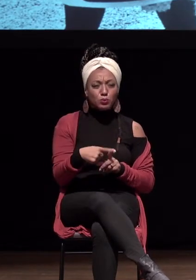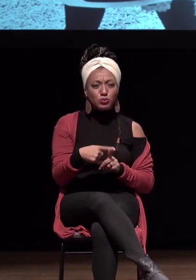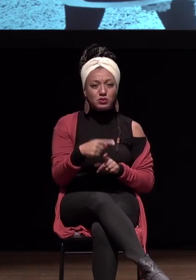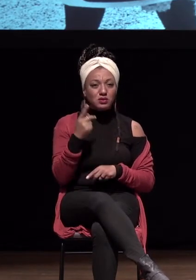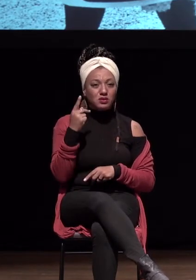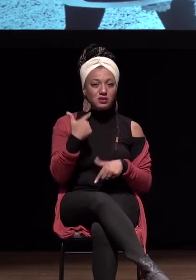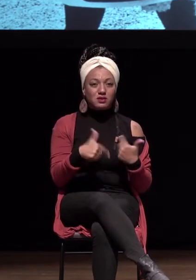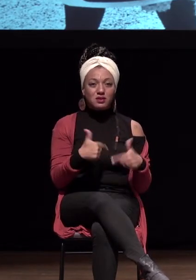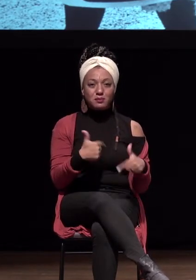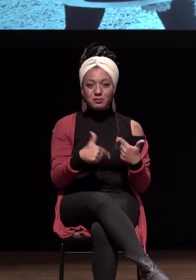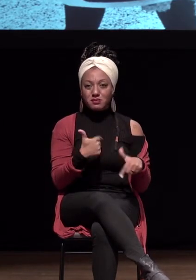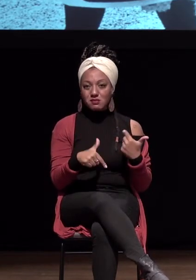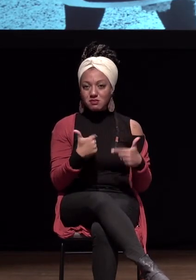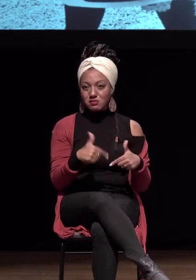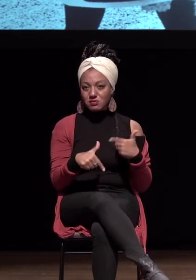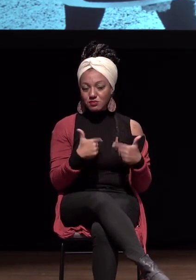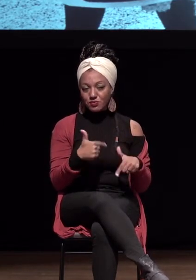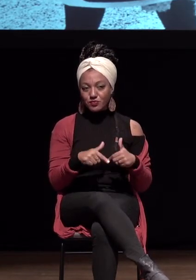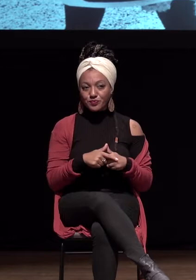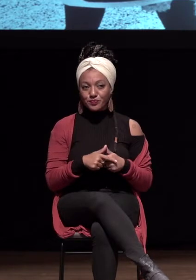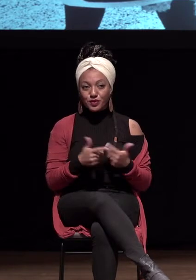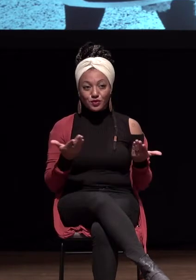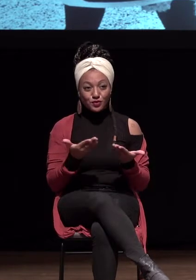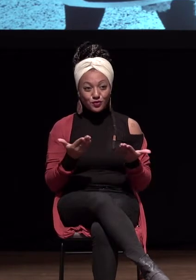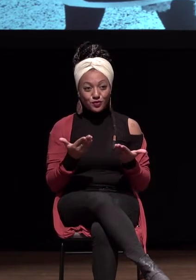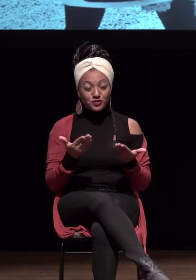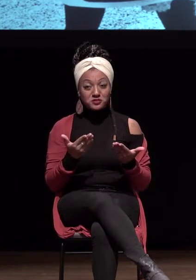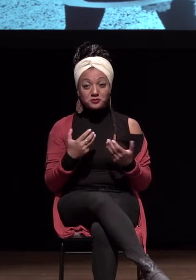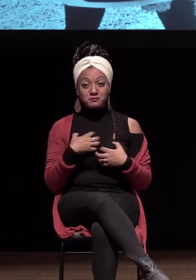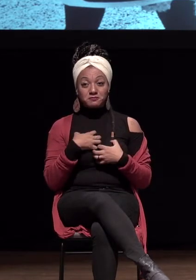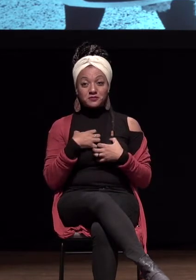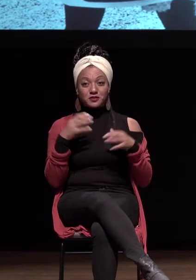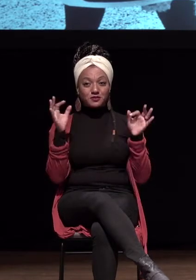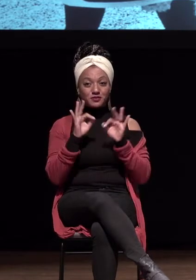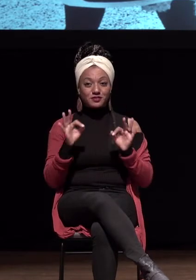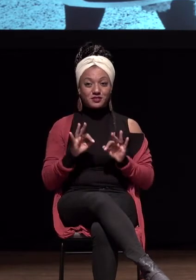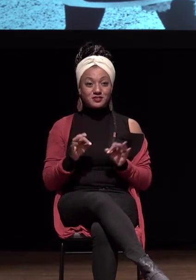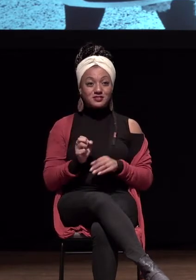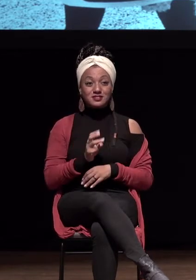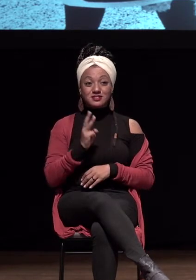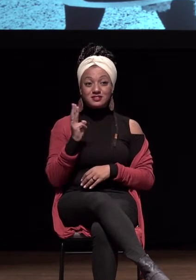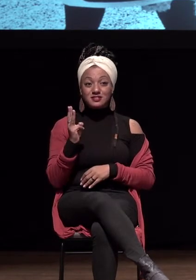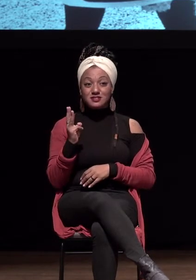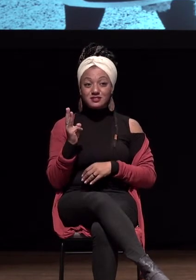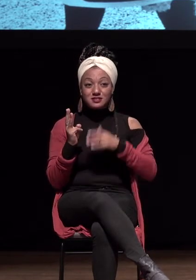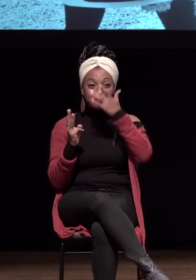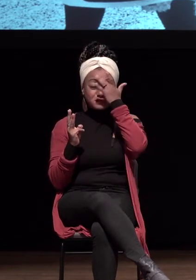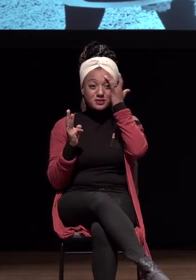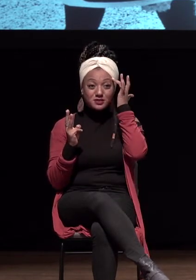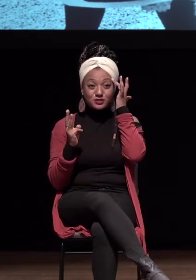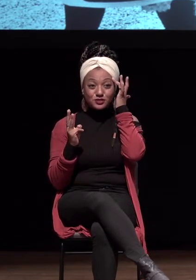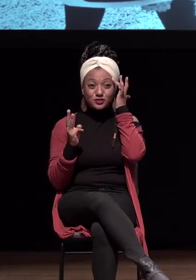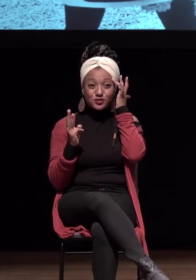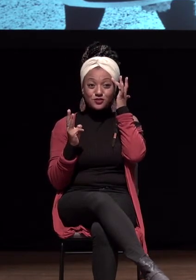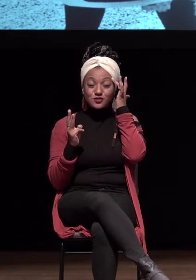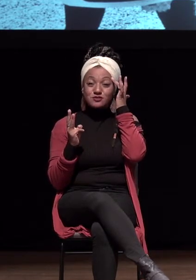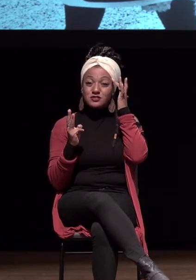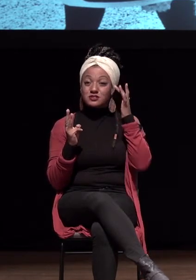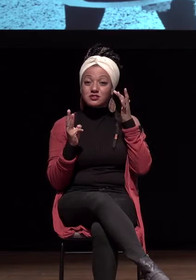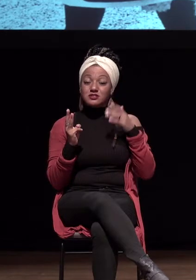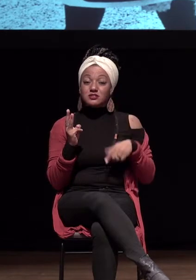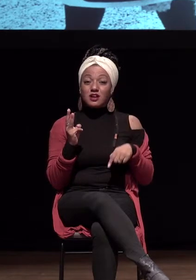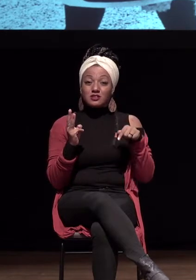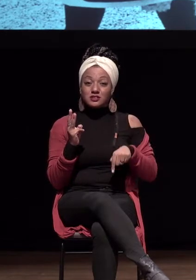a felicidade hoje de estar olhando aqui para 3 pessoas que fizeram parte dessa minha adaptação a São